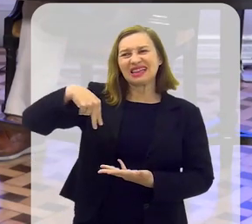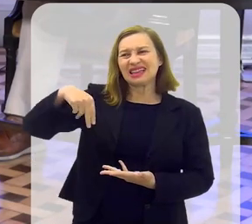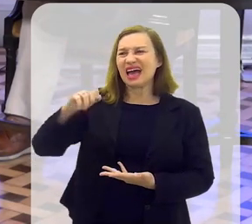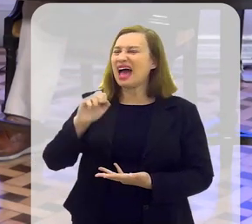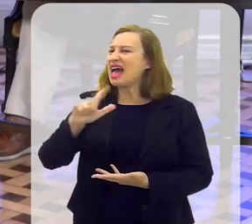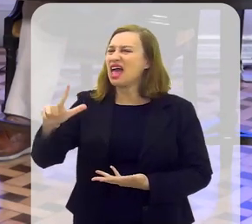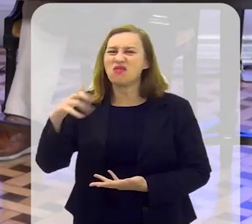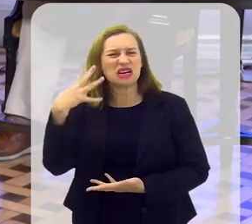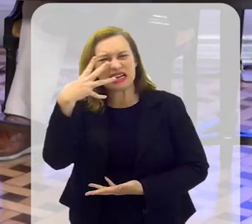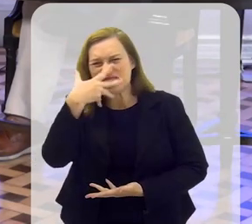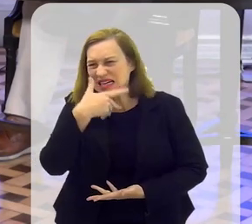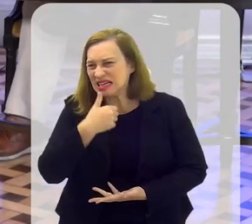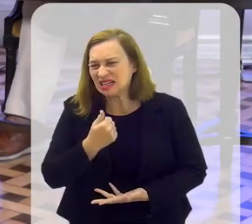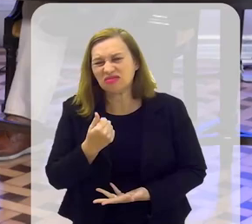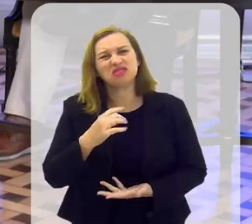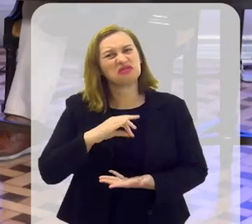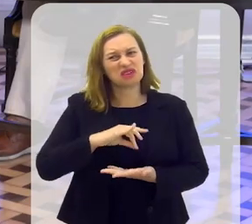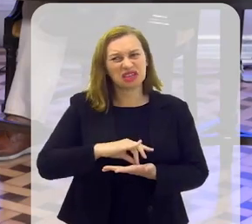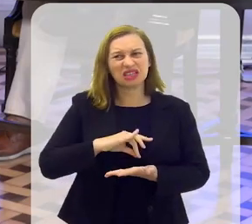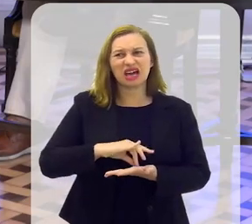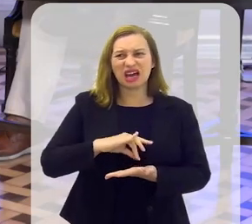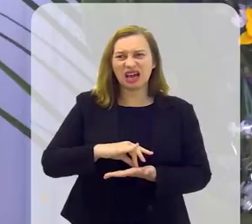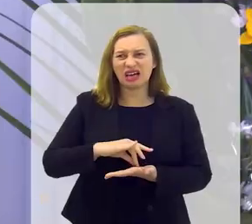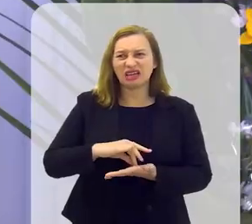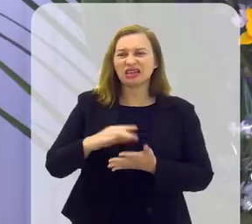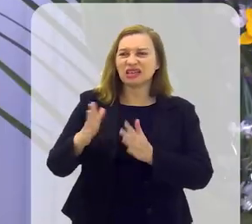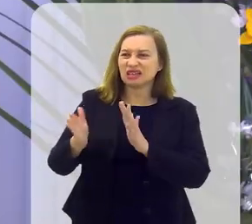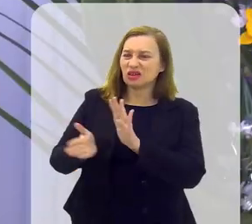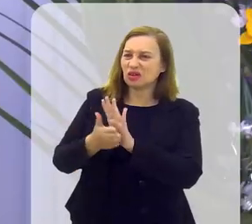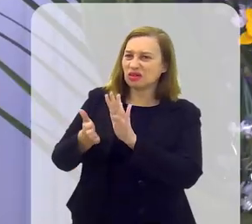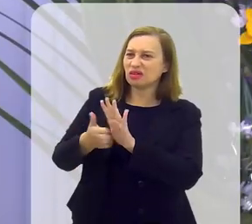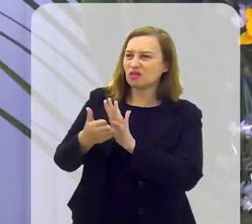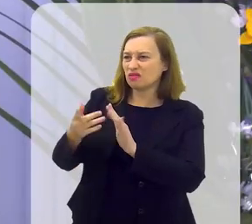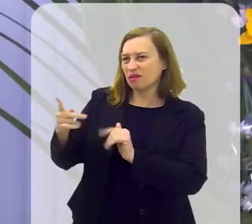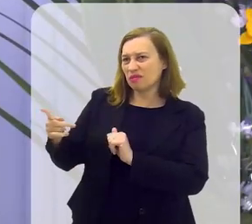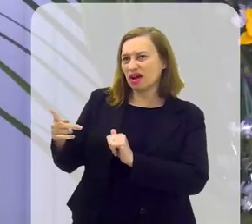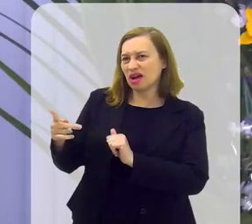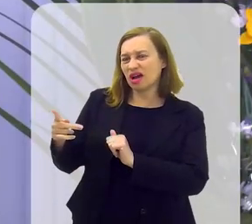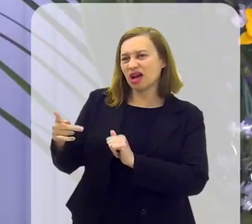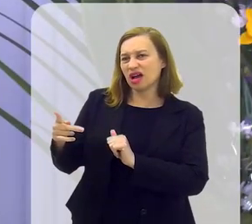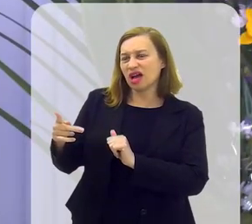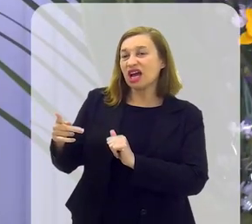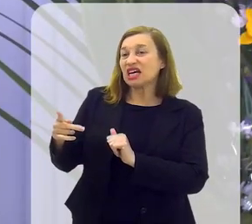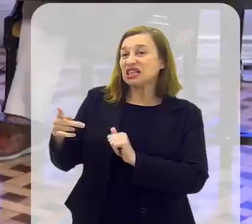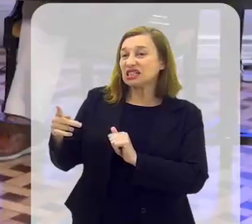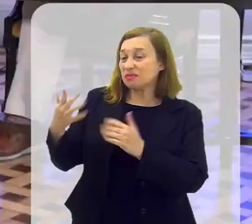coisa linda são de verdade se elogiar mais um pouco vai ter que dar aumento